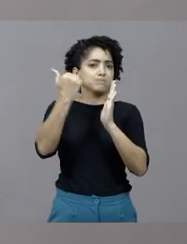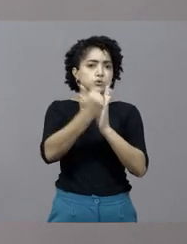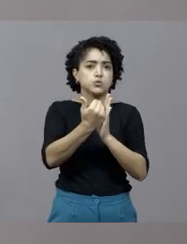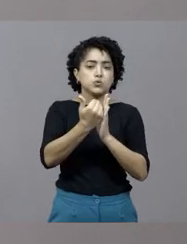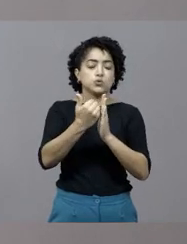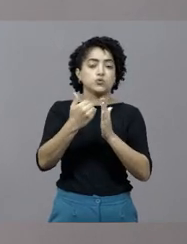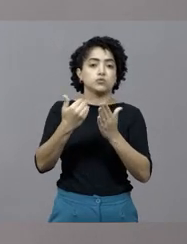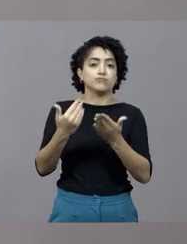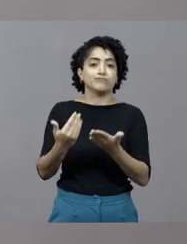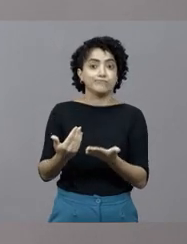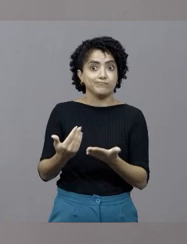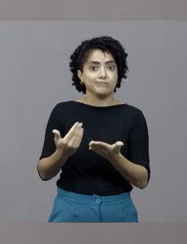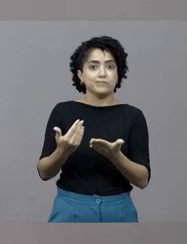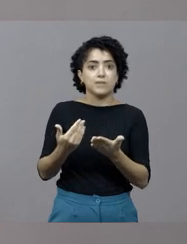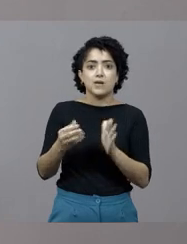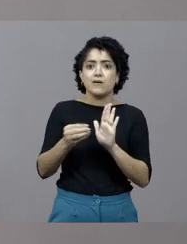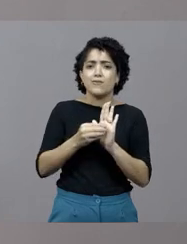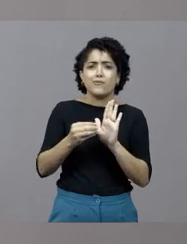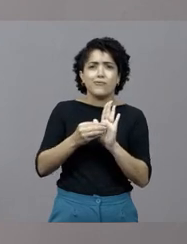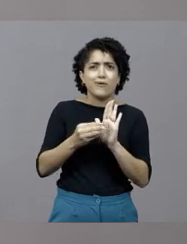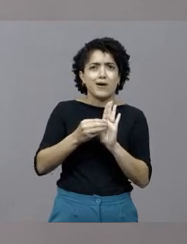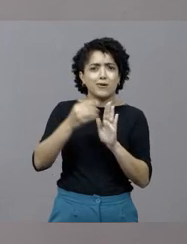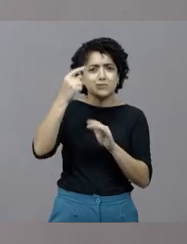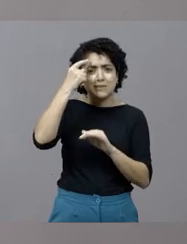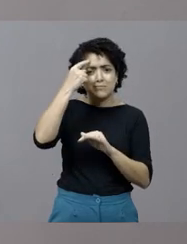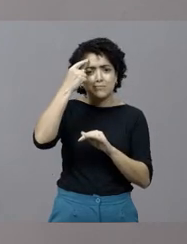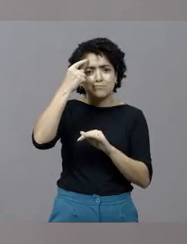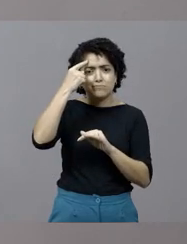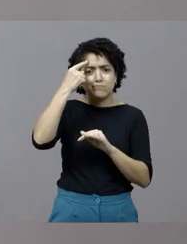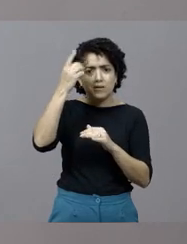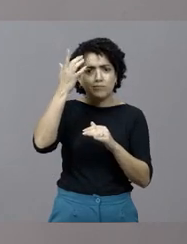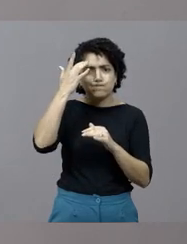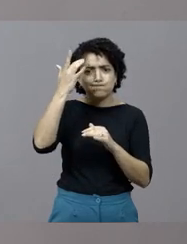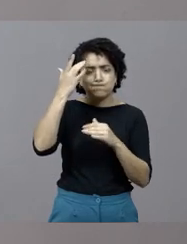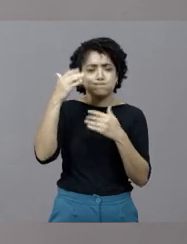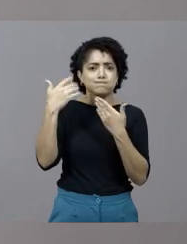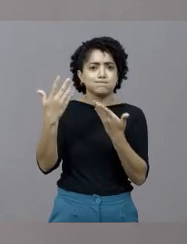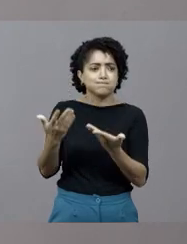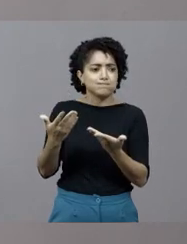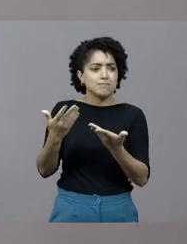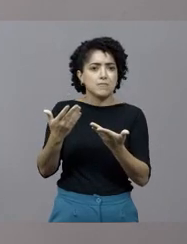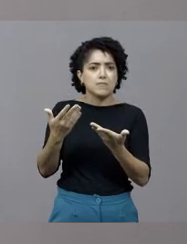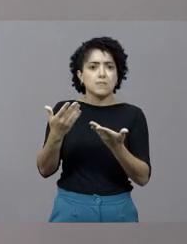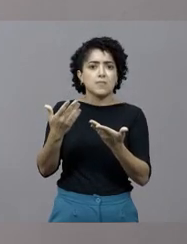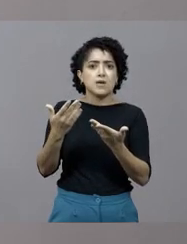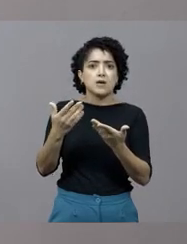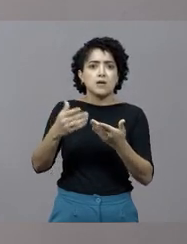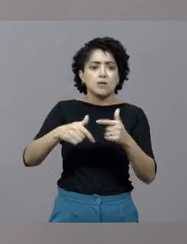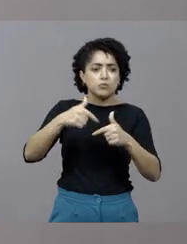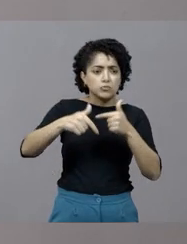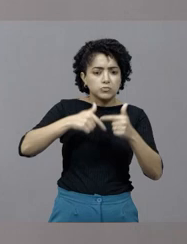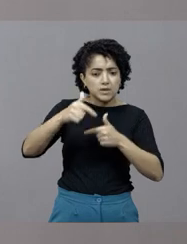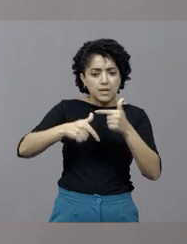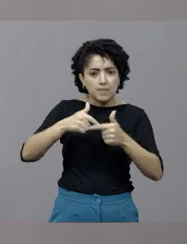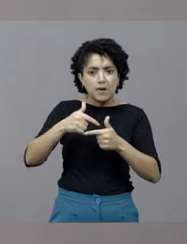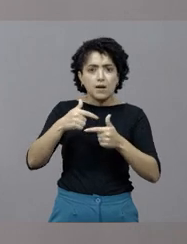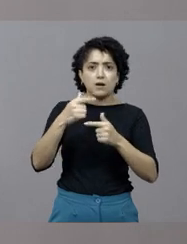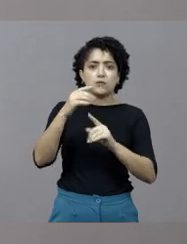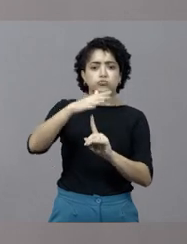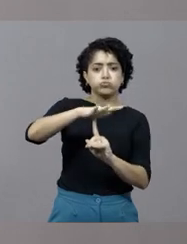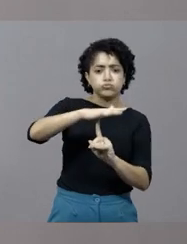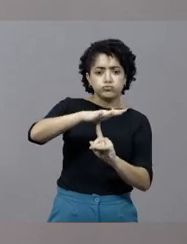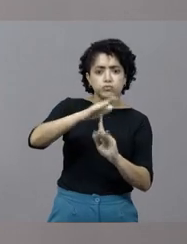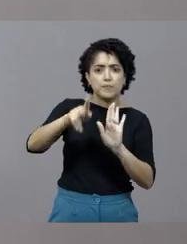causa disso. A falta de noção de alguém tirar uma ambulância de serviço para usar para